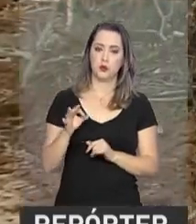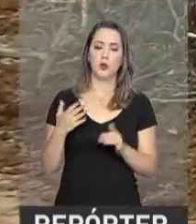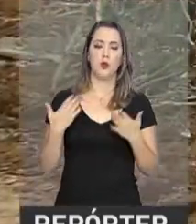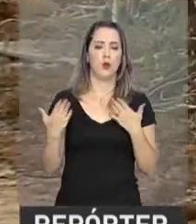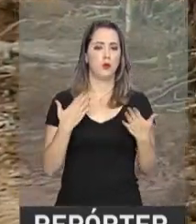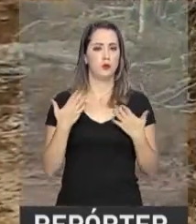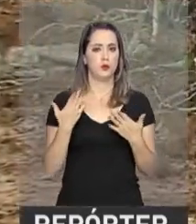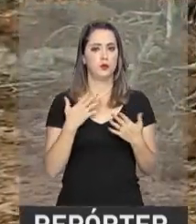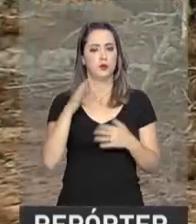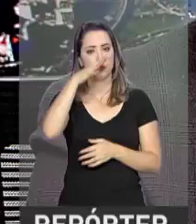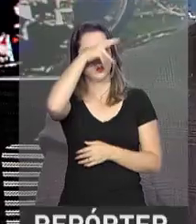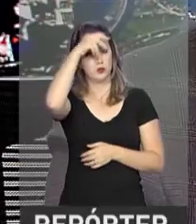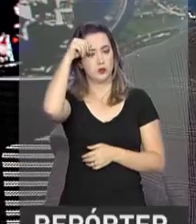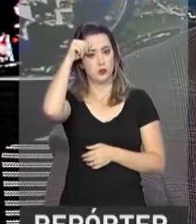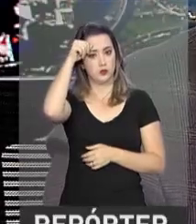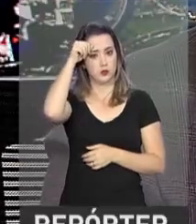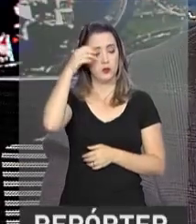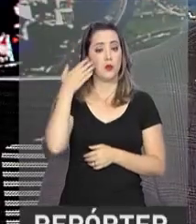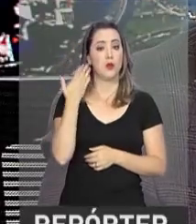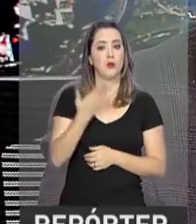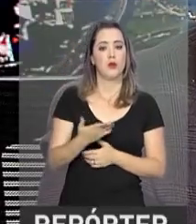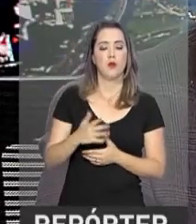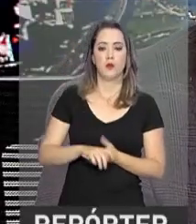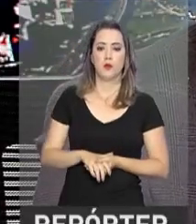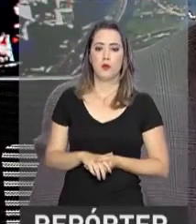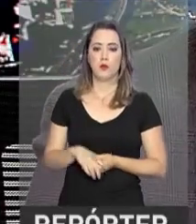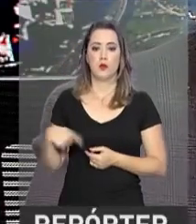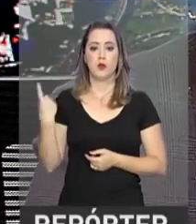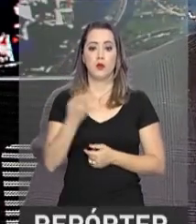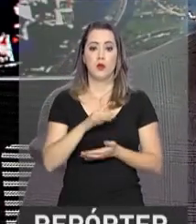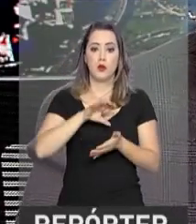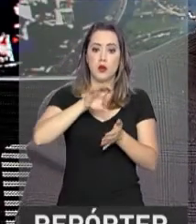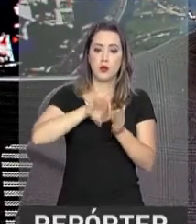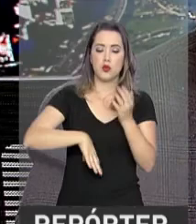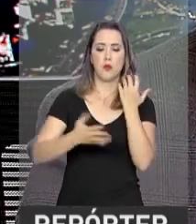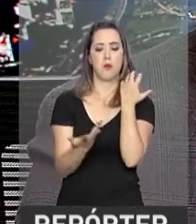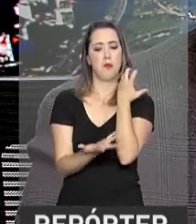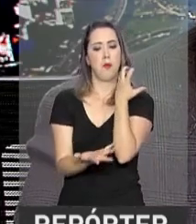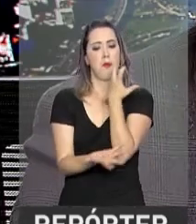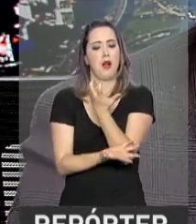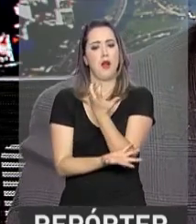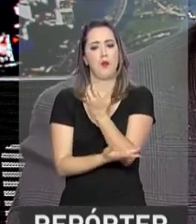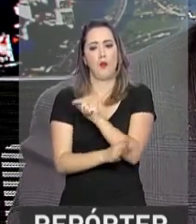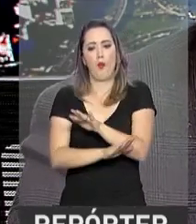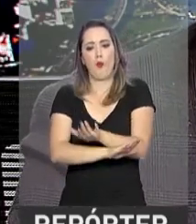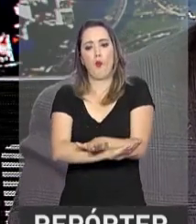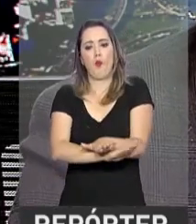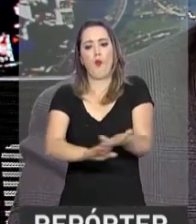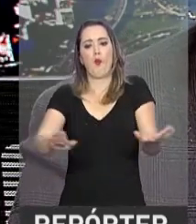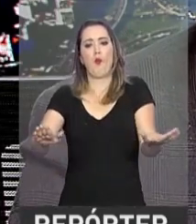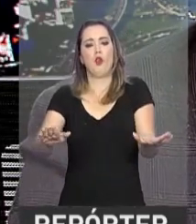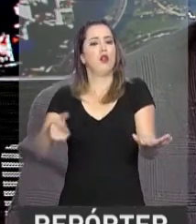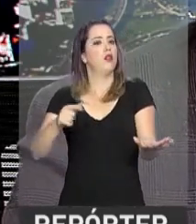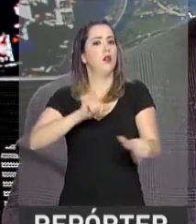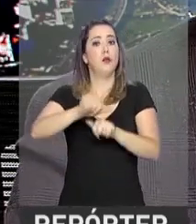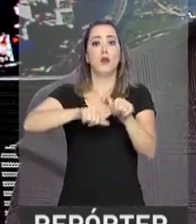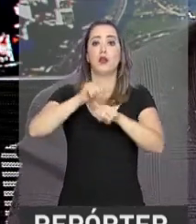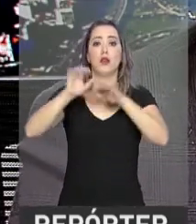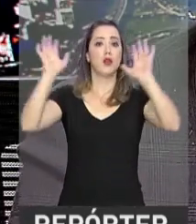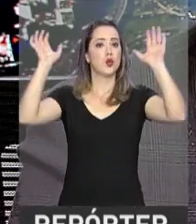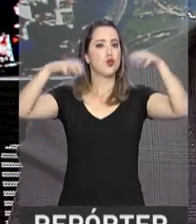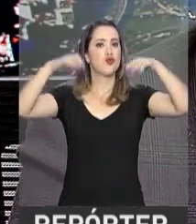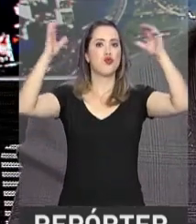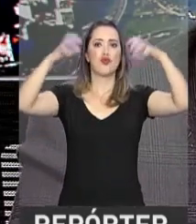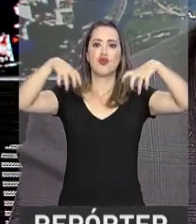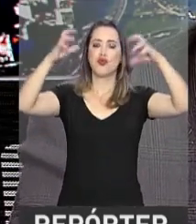na amazônia legal quando nós desmatamos um bioma como o amazônico nós mudamos o regime de chuva nós afetamos o